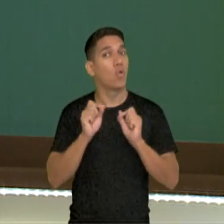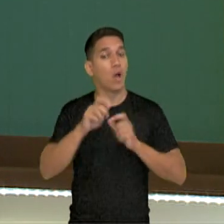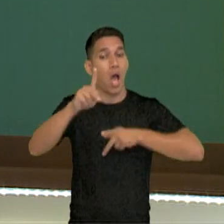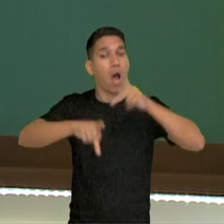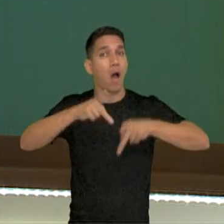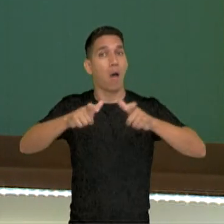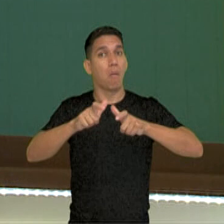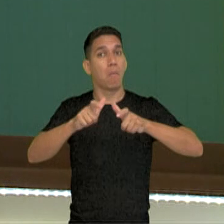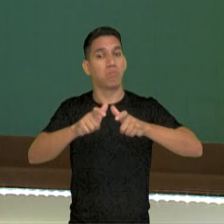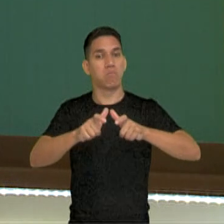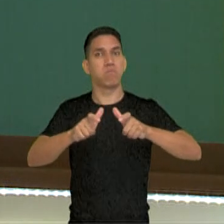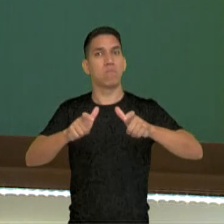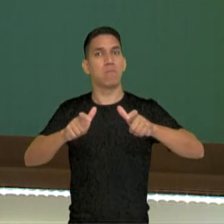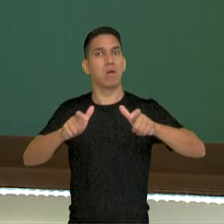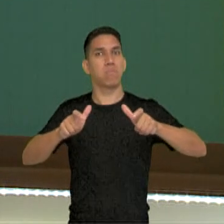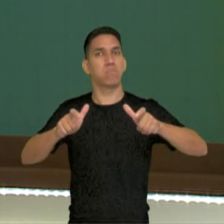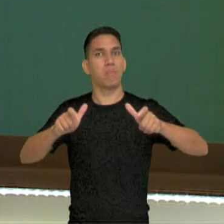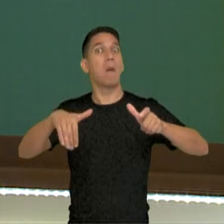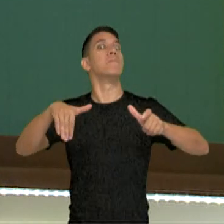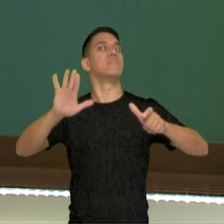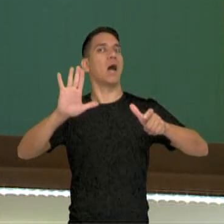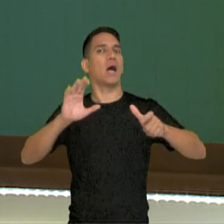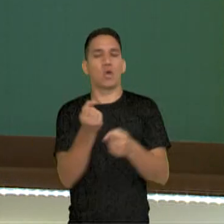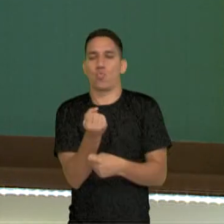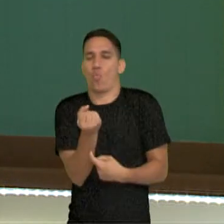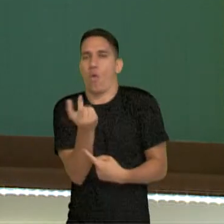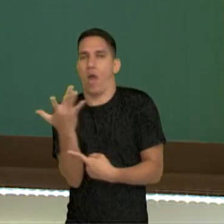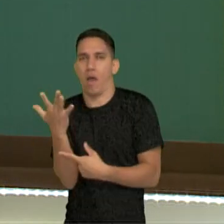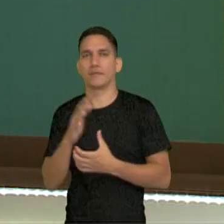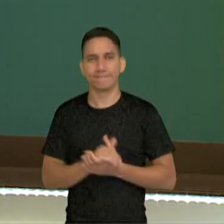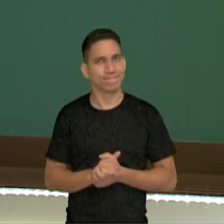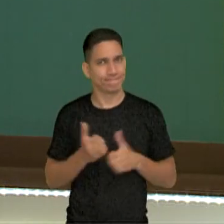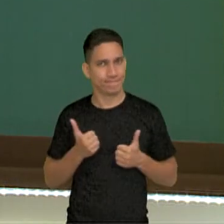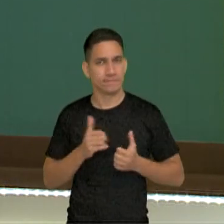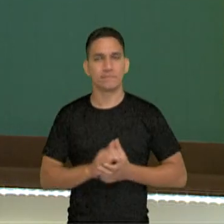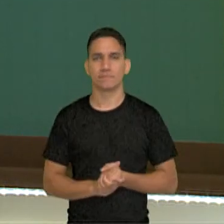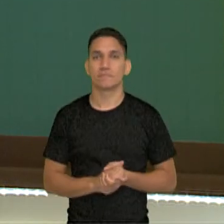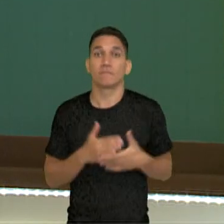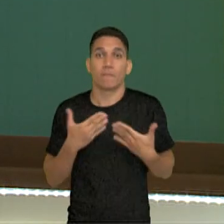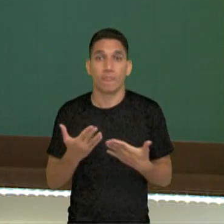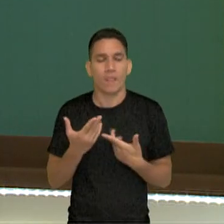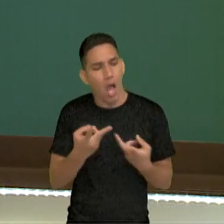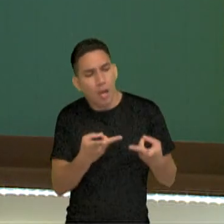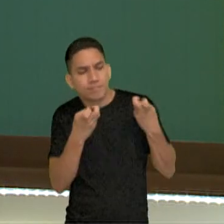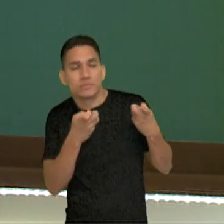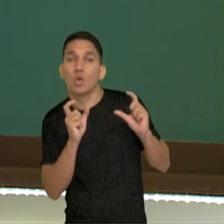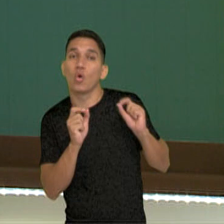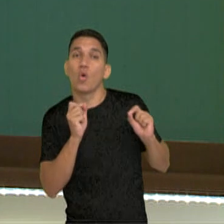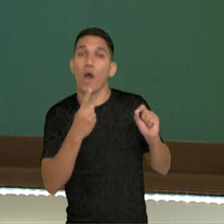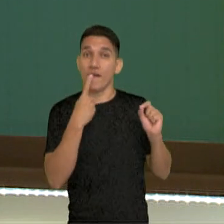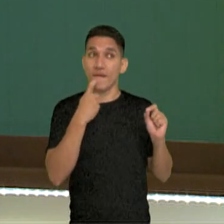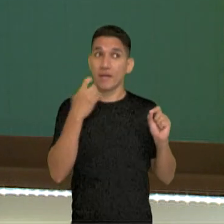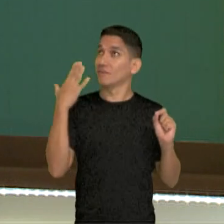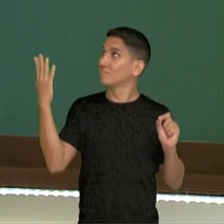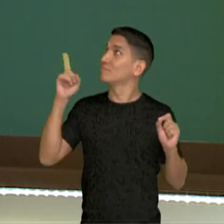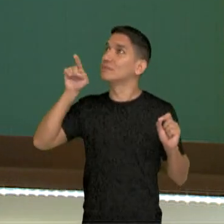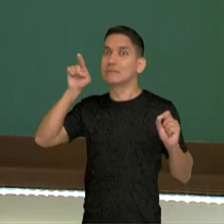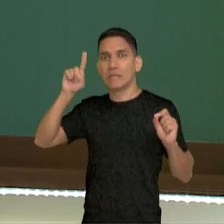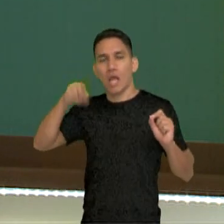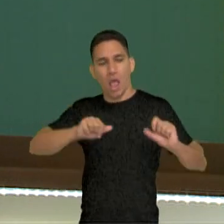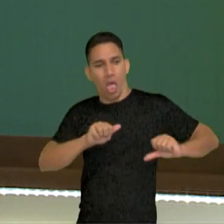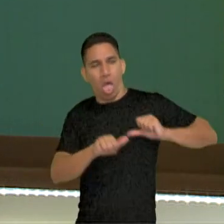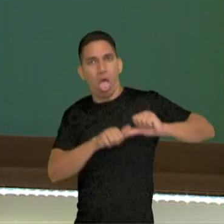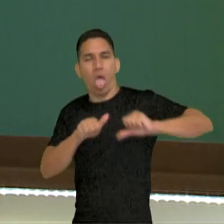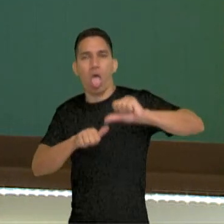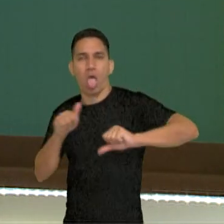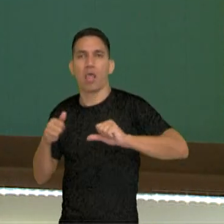população está aumentando em termos de quantidade, certo? E aí nós vamos ver aqui o quanto se modificou, e